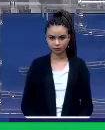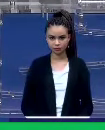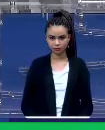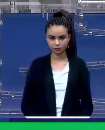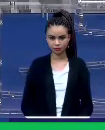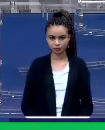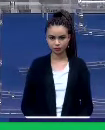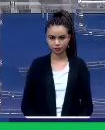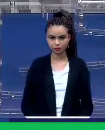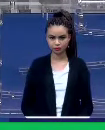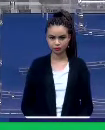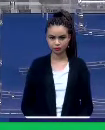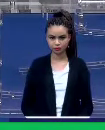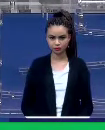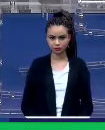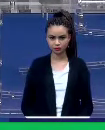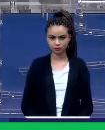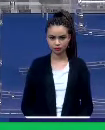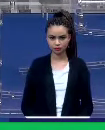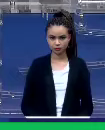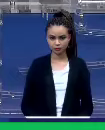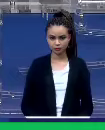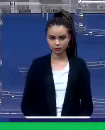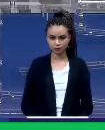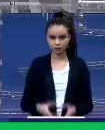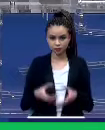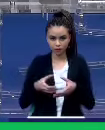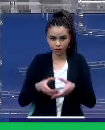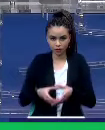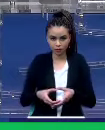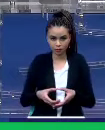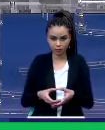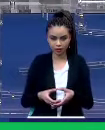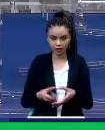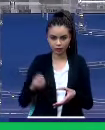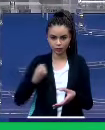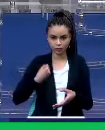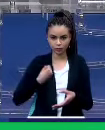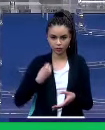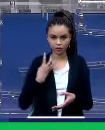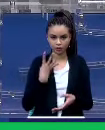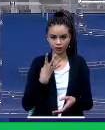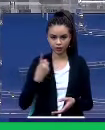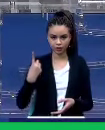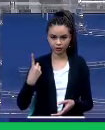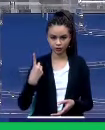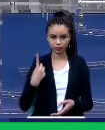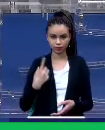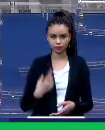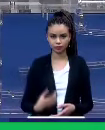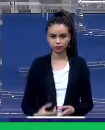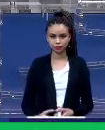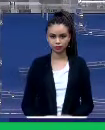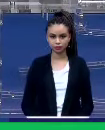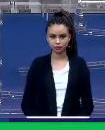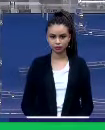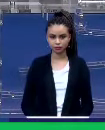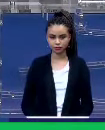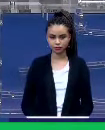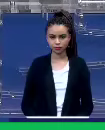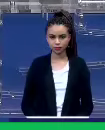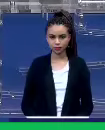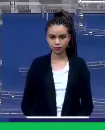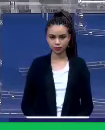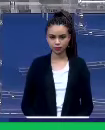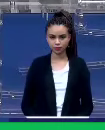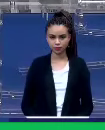R$ 2,5 milhões. É muito dinheiro, já pensou? Mais uma bola sorteada, número 41. A Mega Sena é o grande clássico